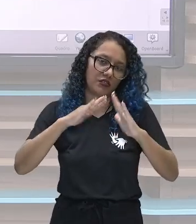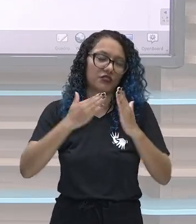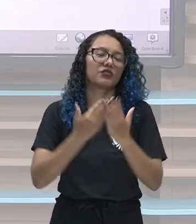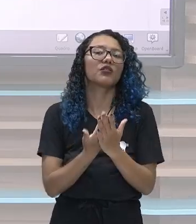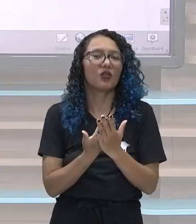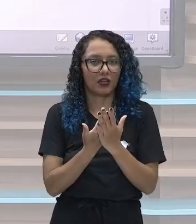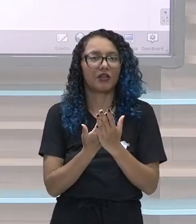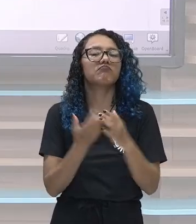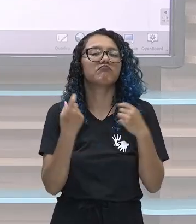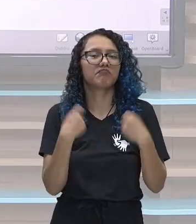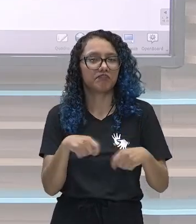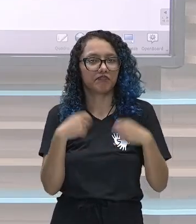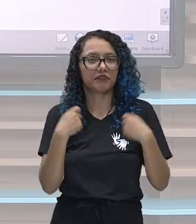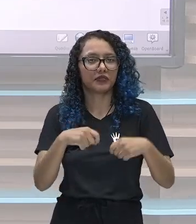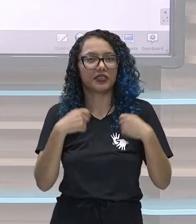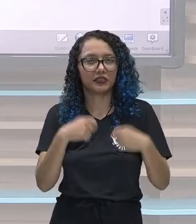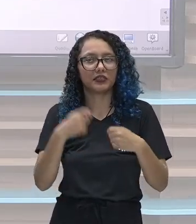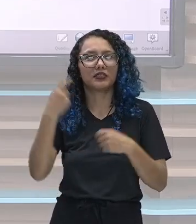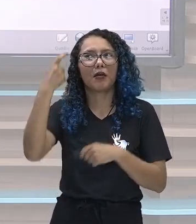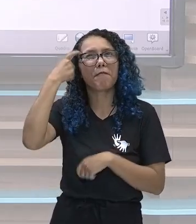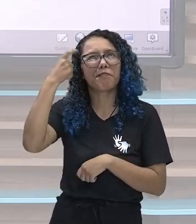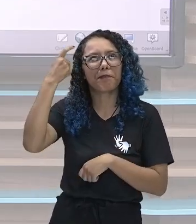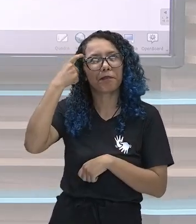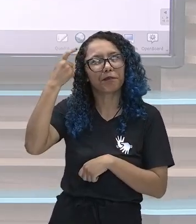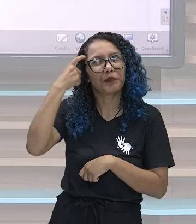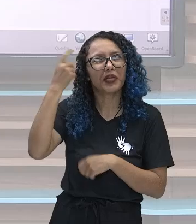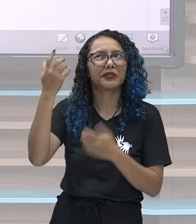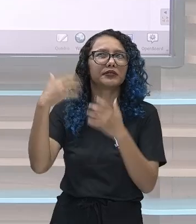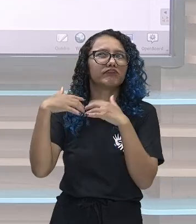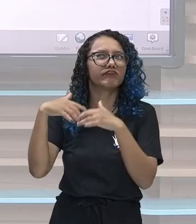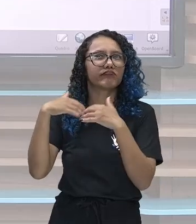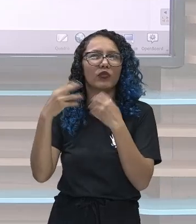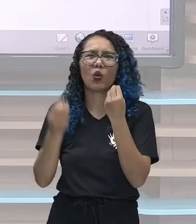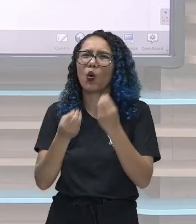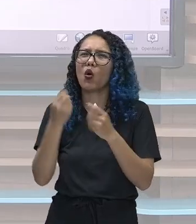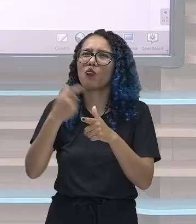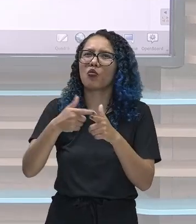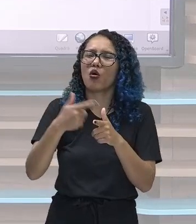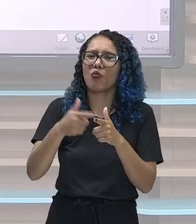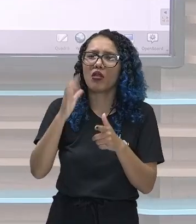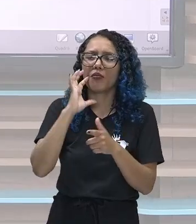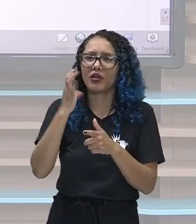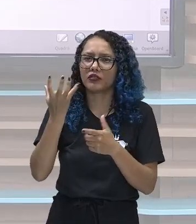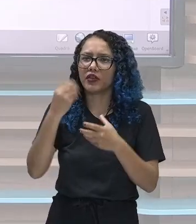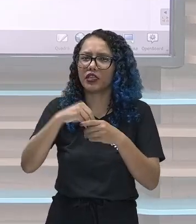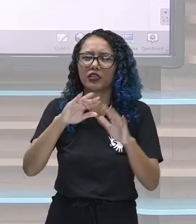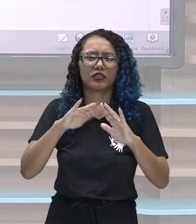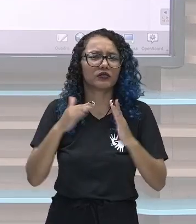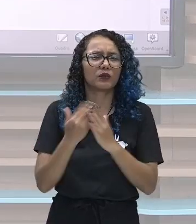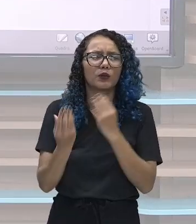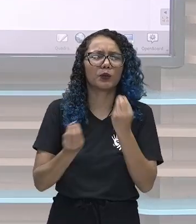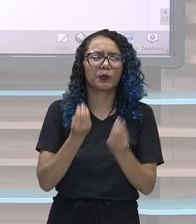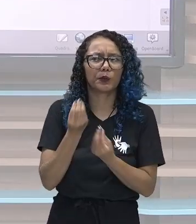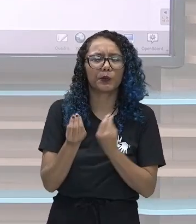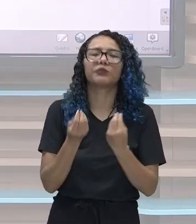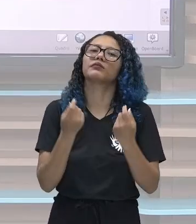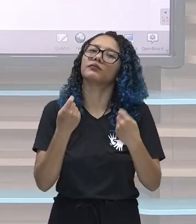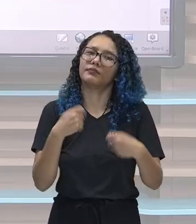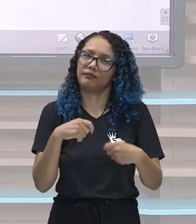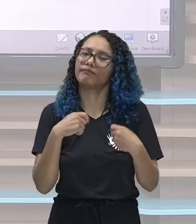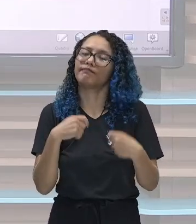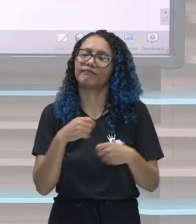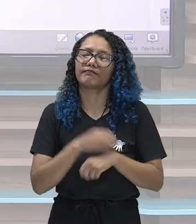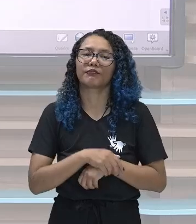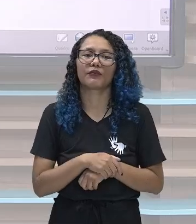ser um ser ativo e pensante, né, para resolver situações dentro desse ambiente escolar. Necessariamente,